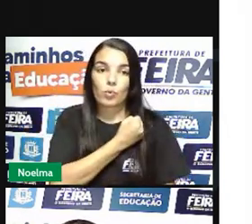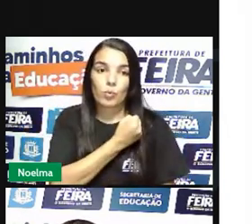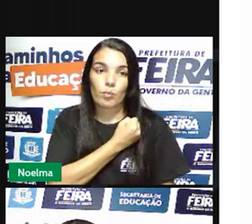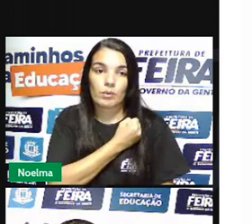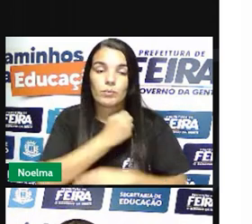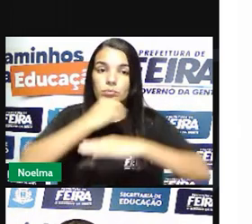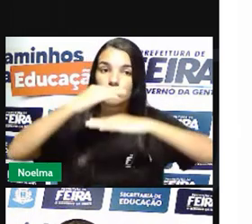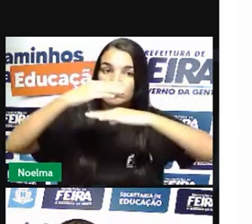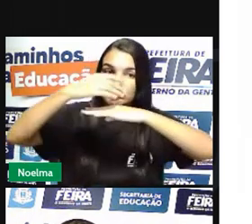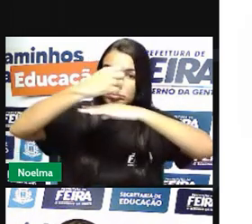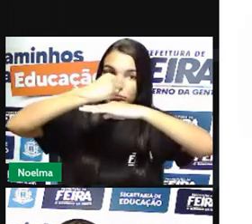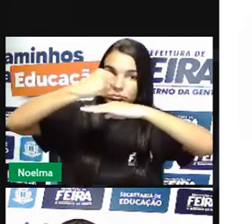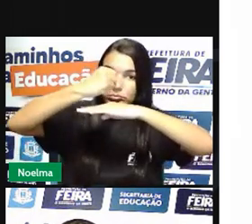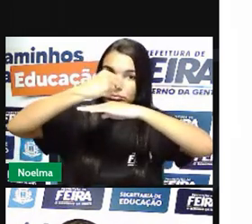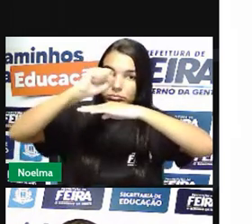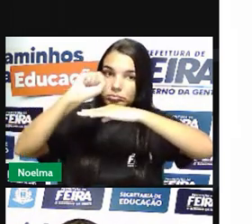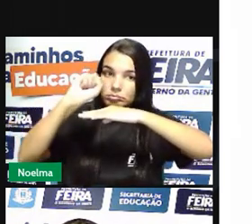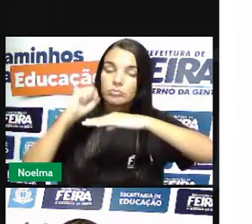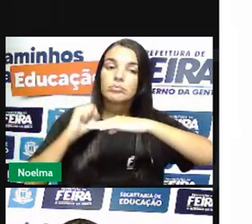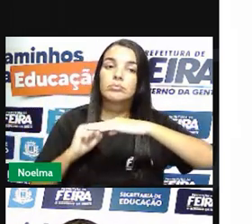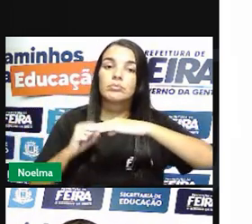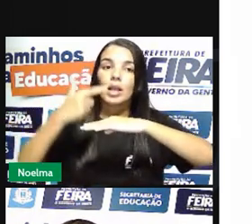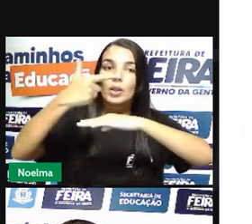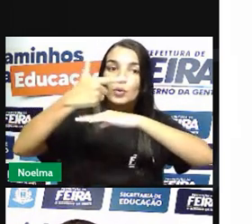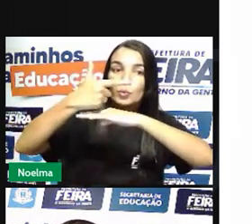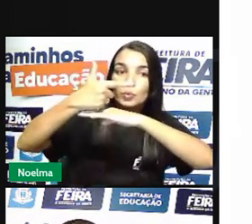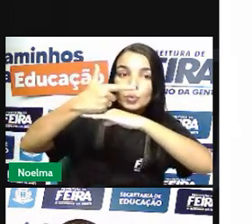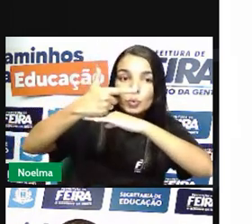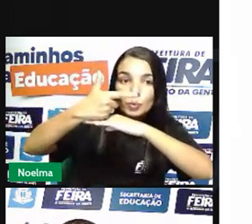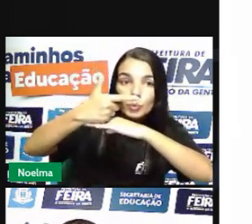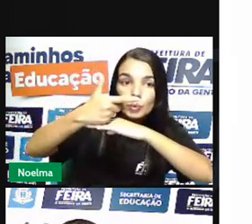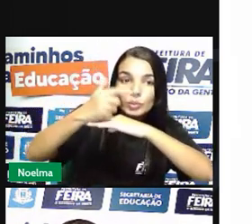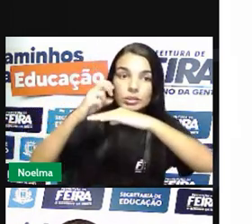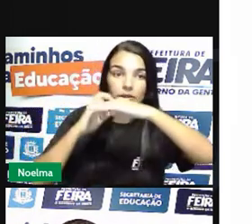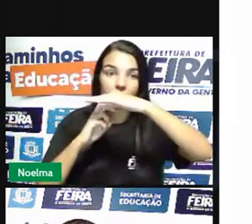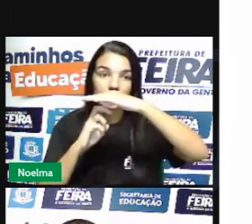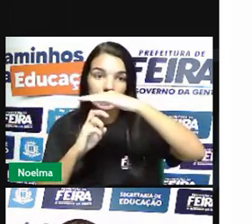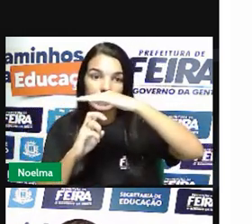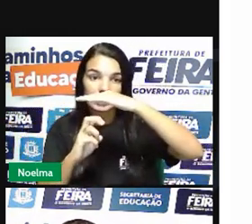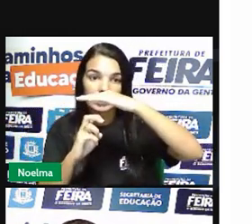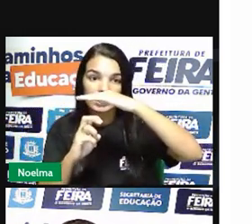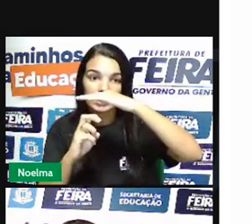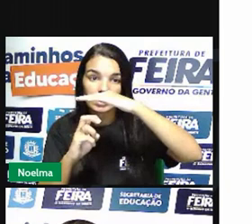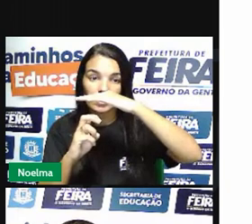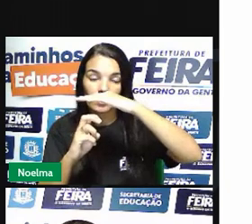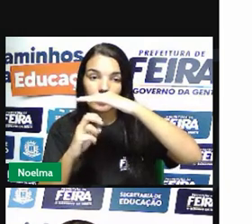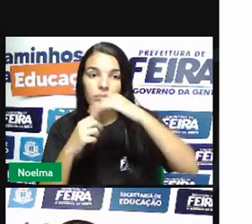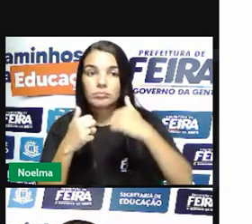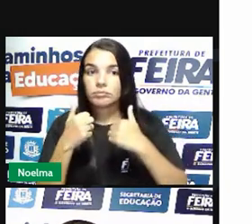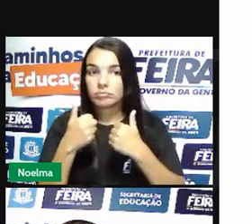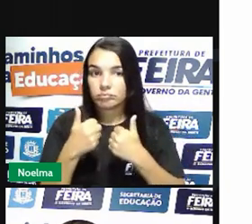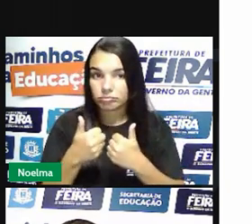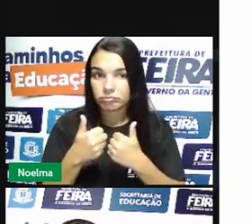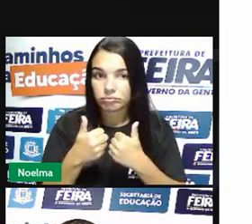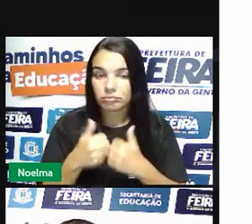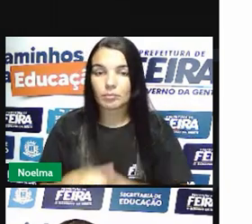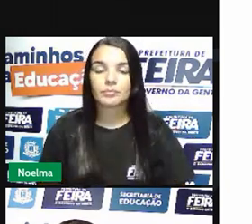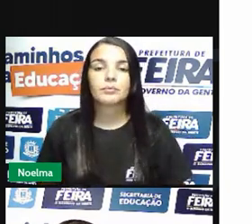pelo número 2 e a quantidade que foi dividido é o 5 que é o denominador